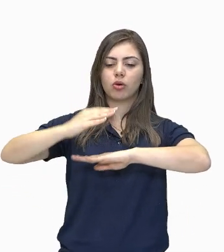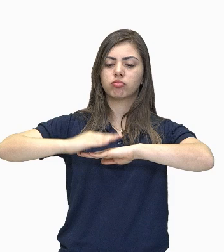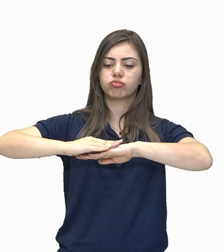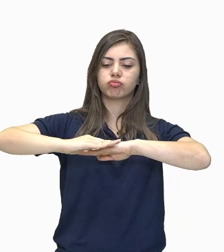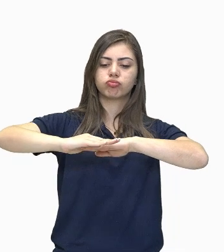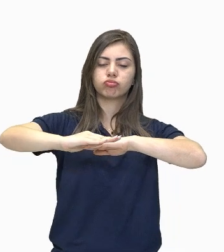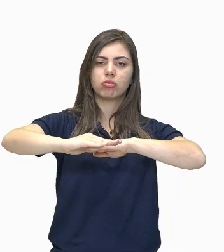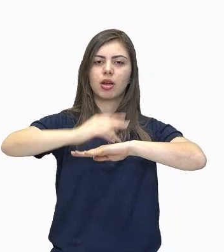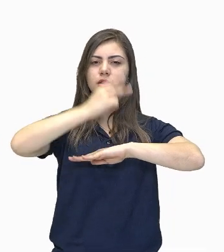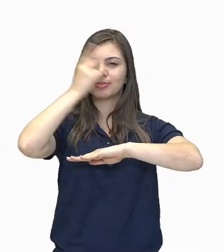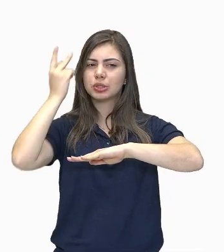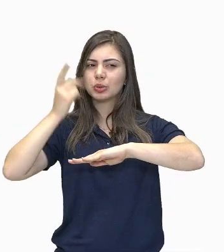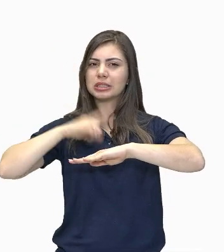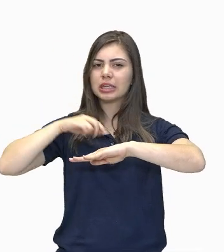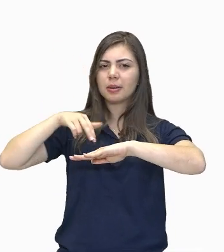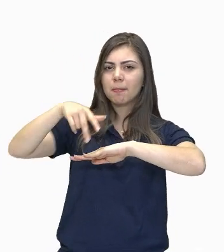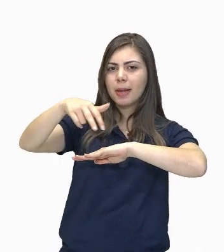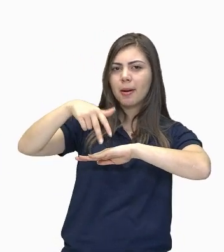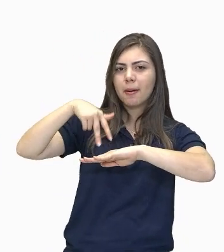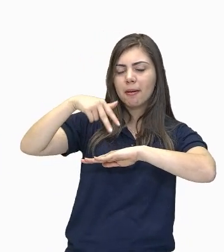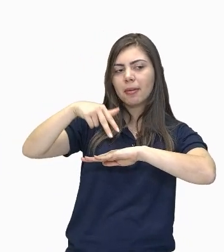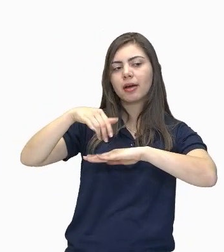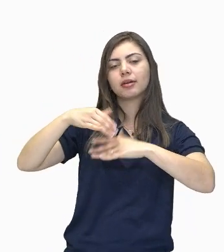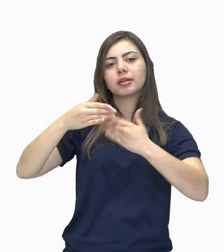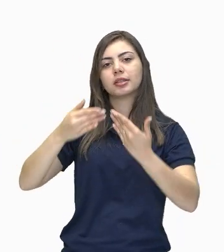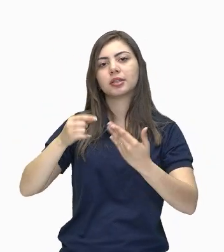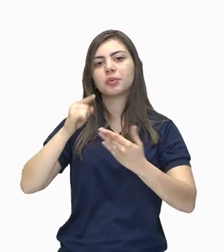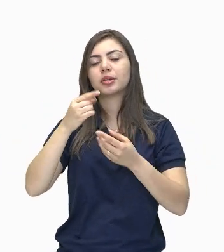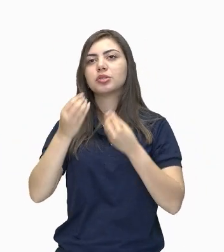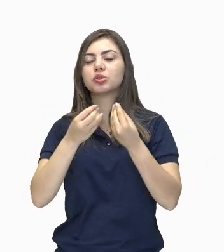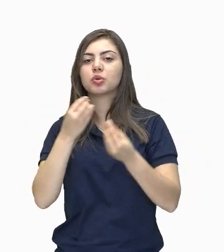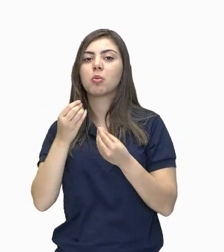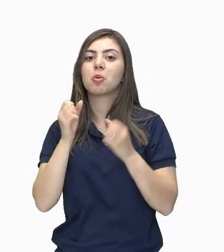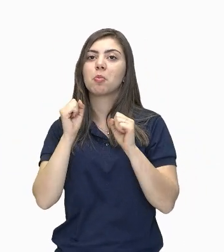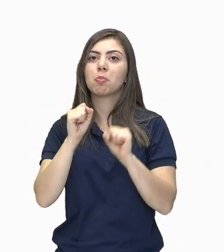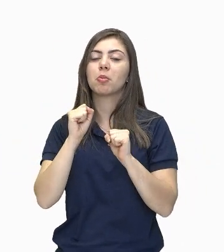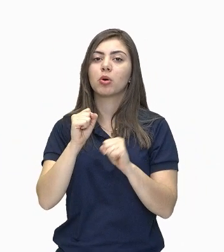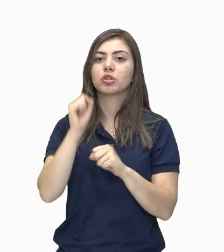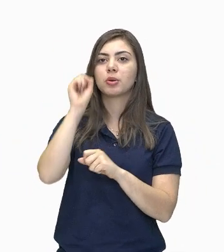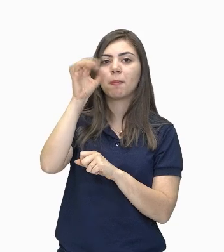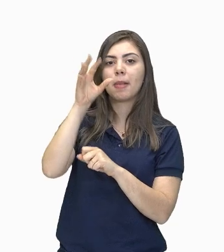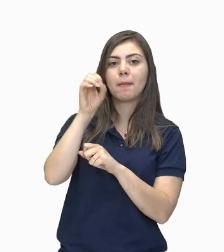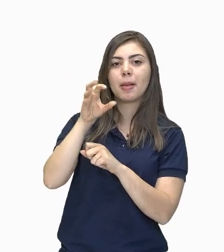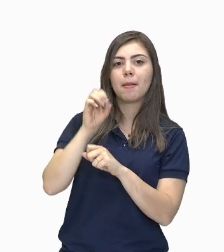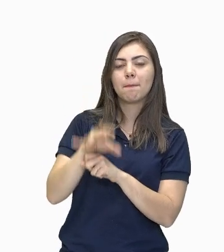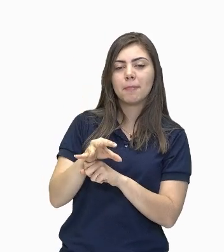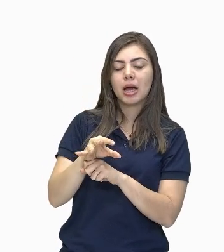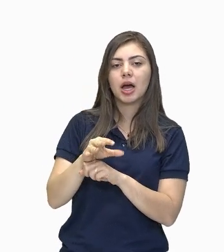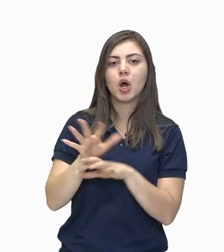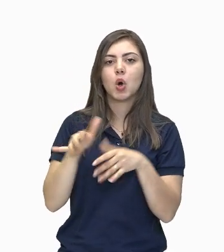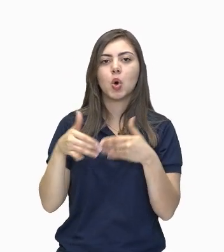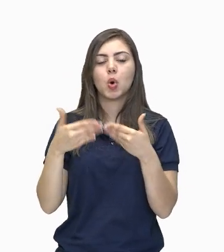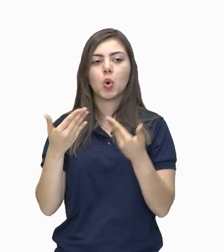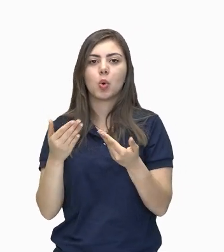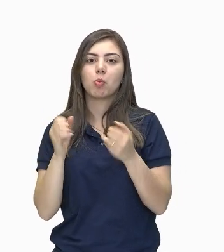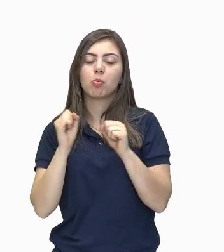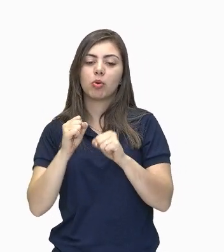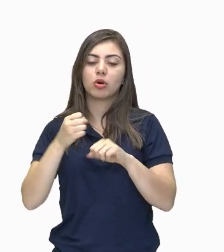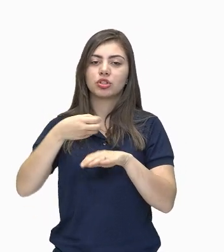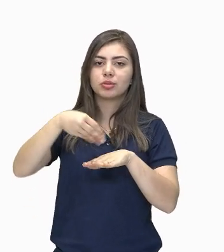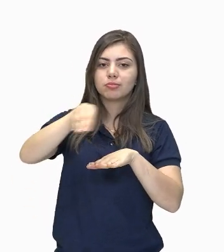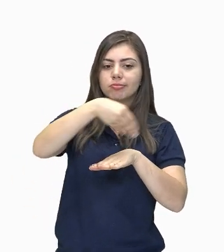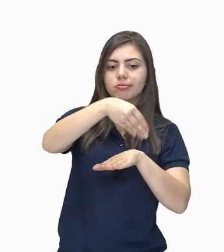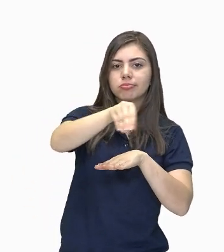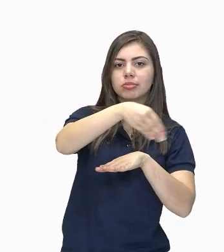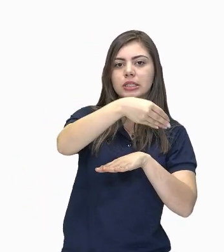geralmente atravessam, e ali eles colocam então um semáforo, colocam então uma faixa, ou dependendo da situação, até uma